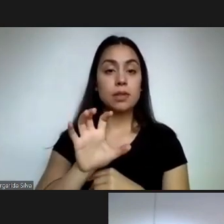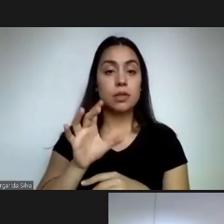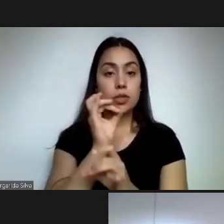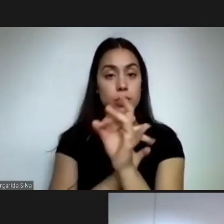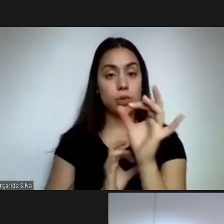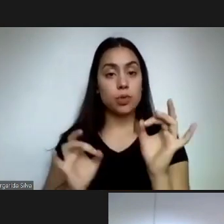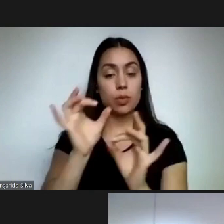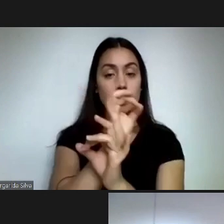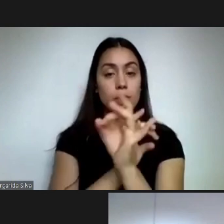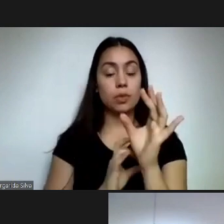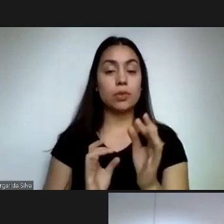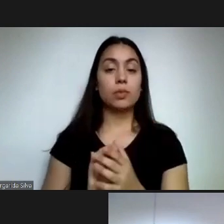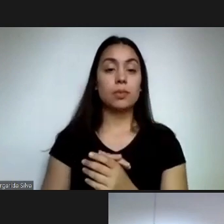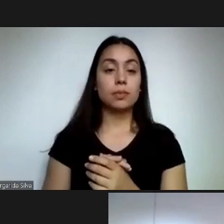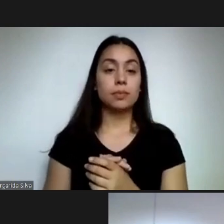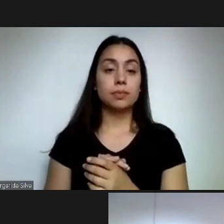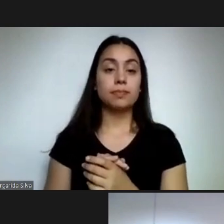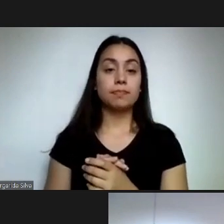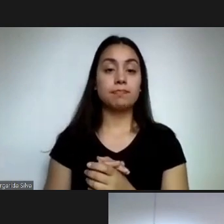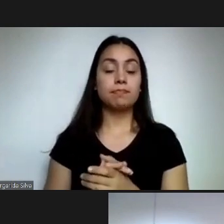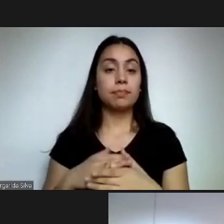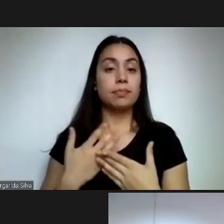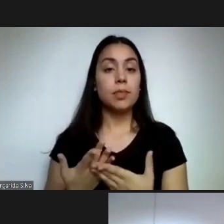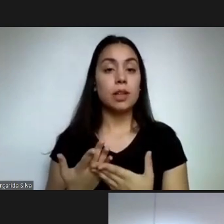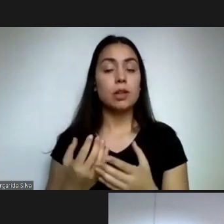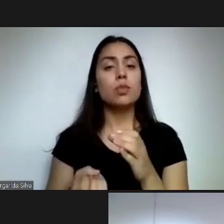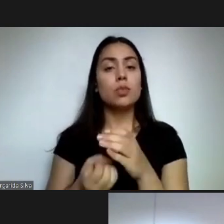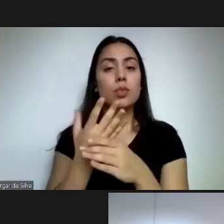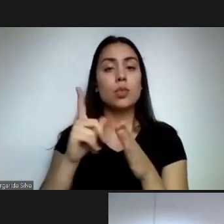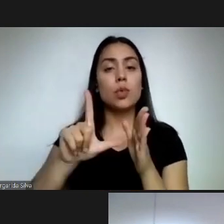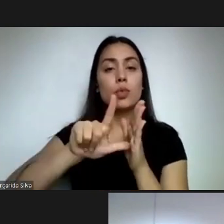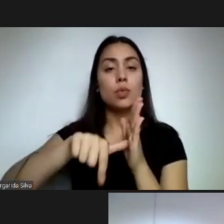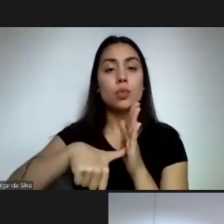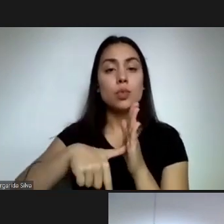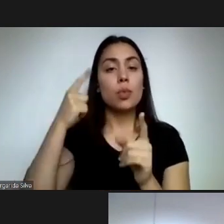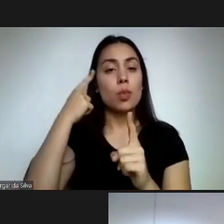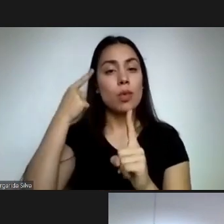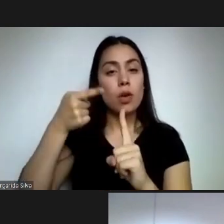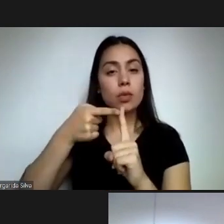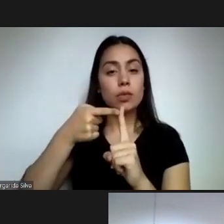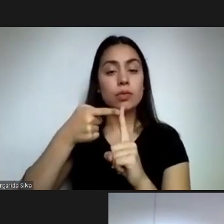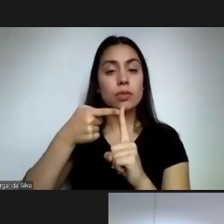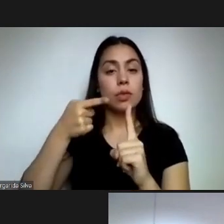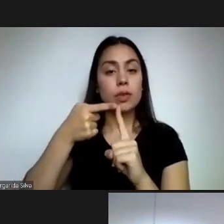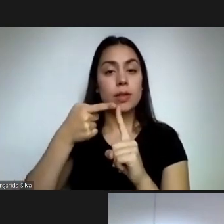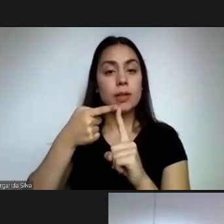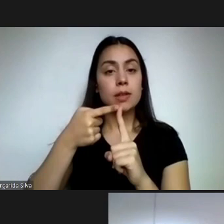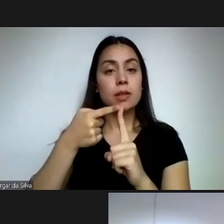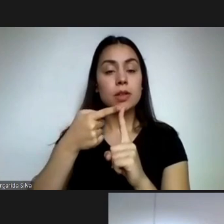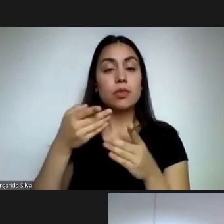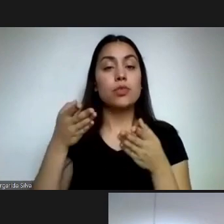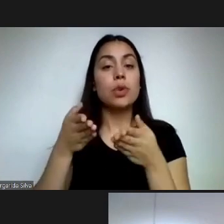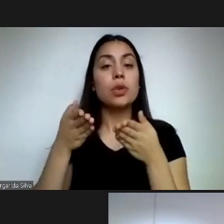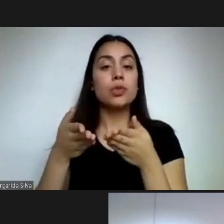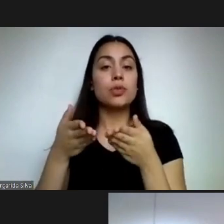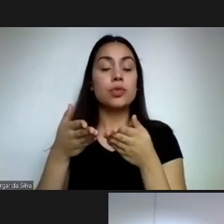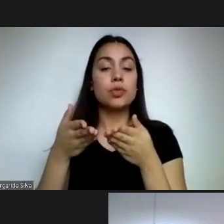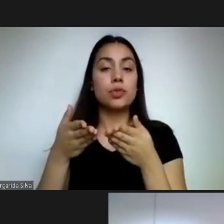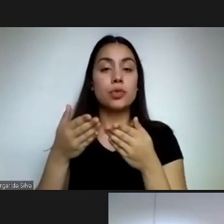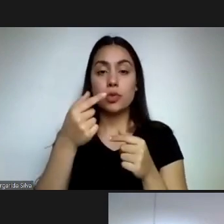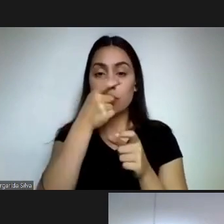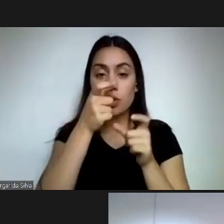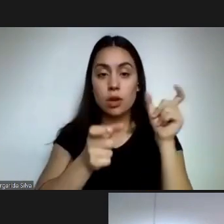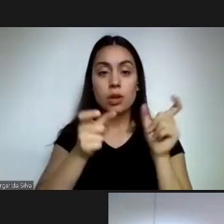europeus, e surge especificamente com o objetivo de capacitar jovens educadores de